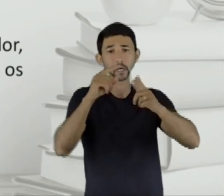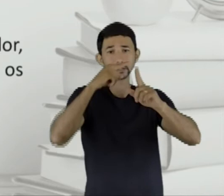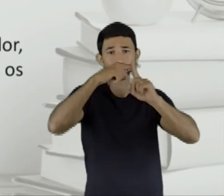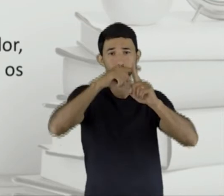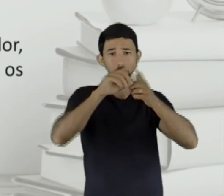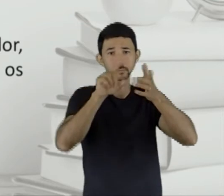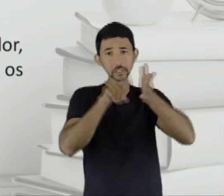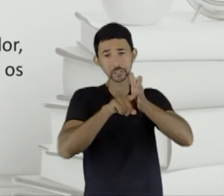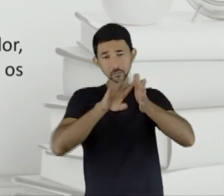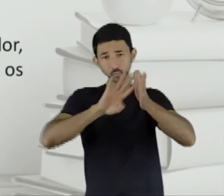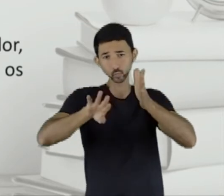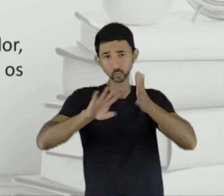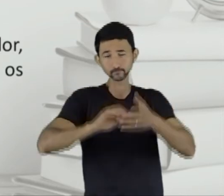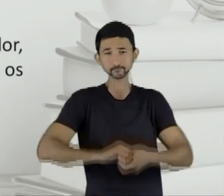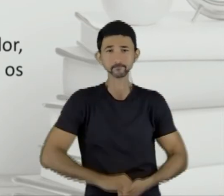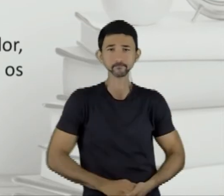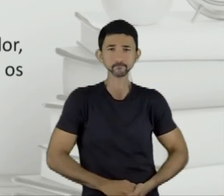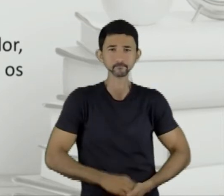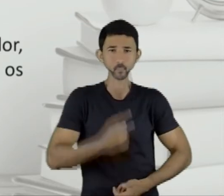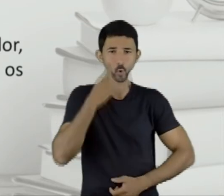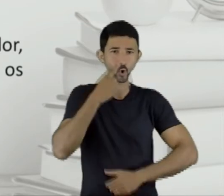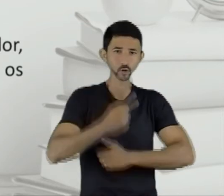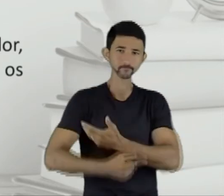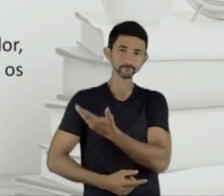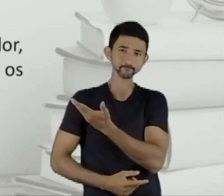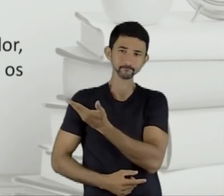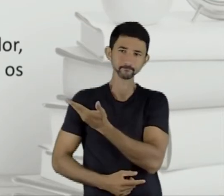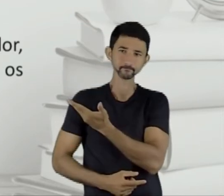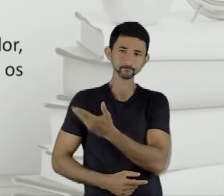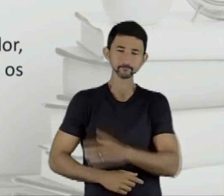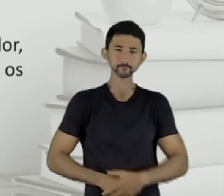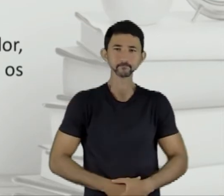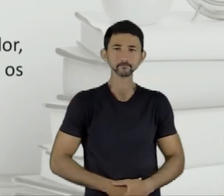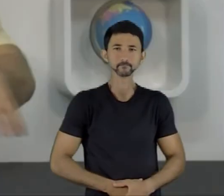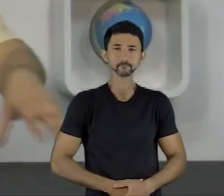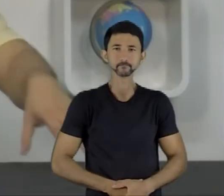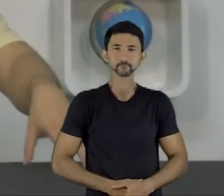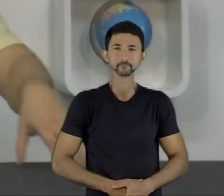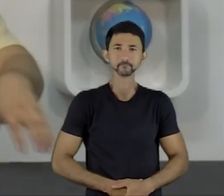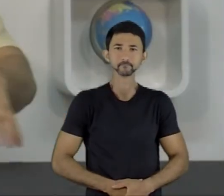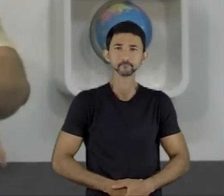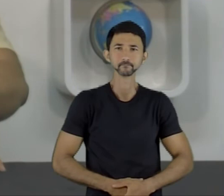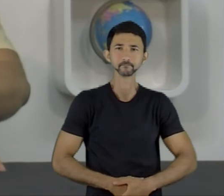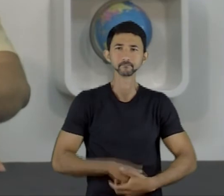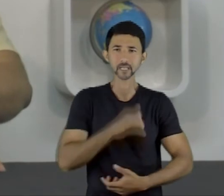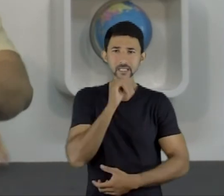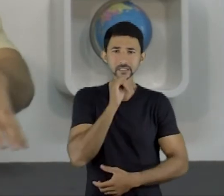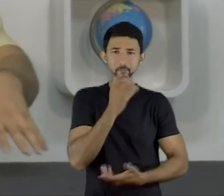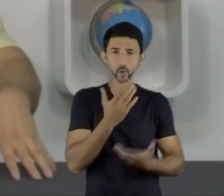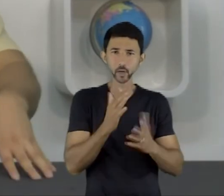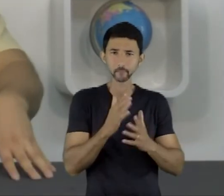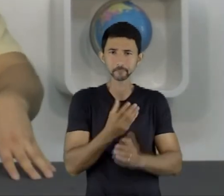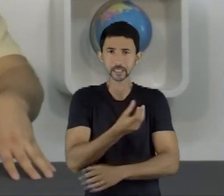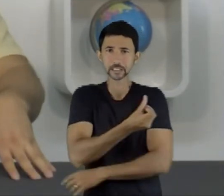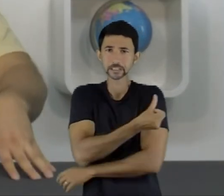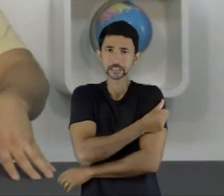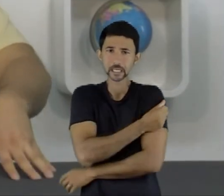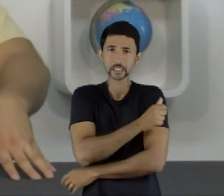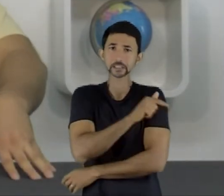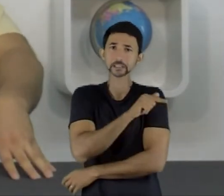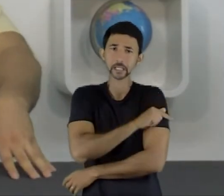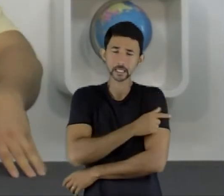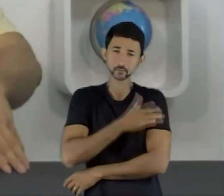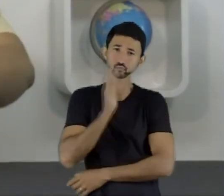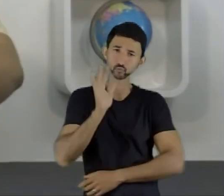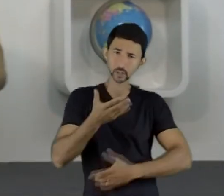os numeradores. Vejamos um exemplo. Isso daí já é de sexto e sétimo ano. Você pode revisar isso